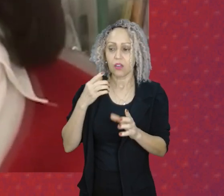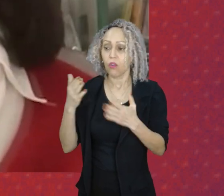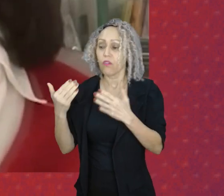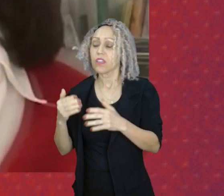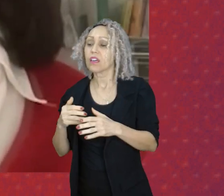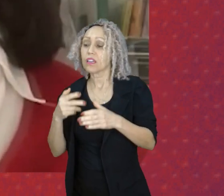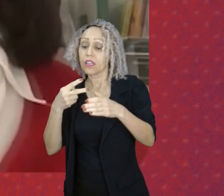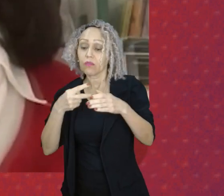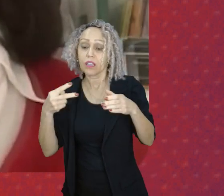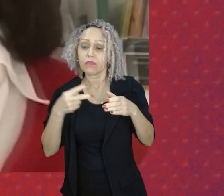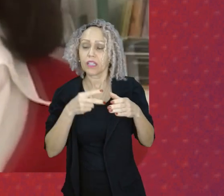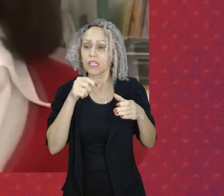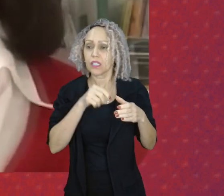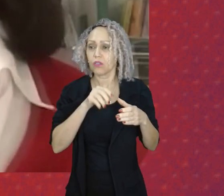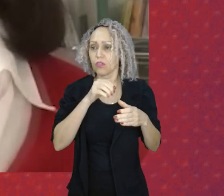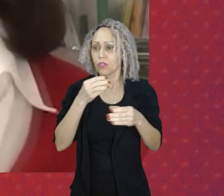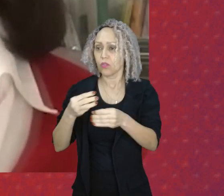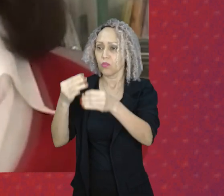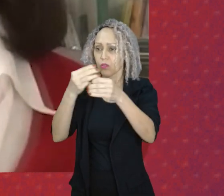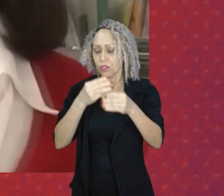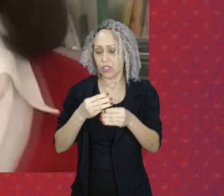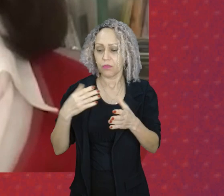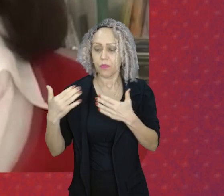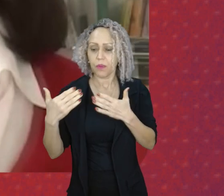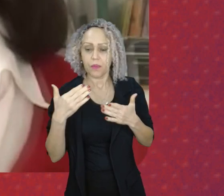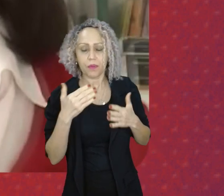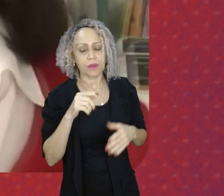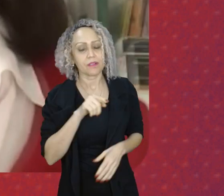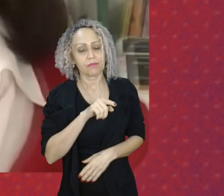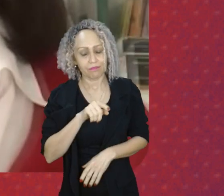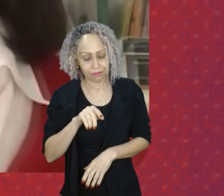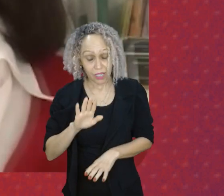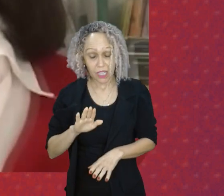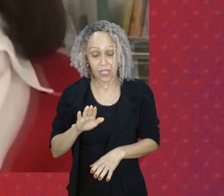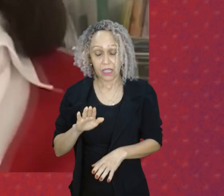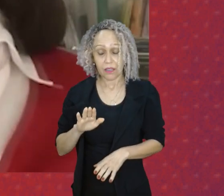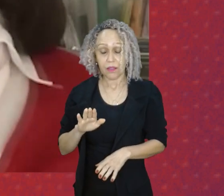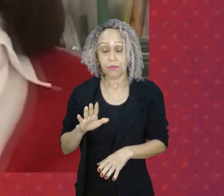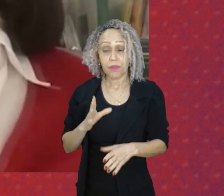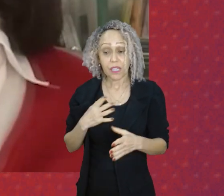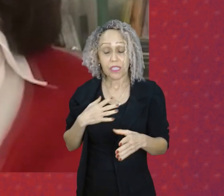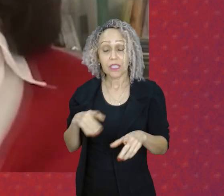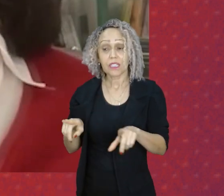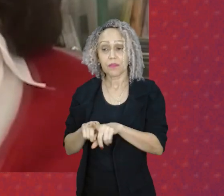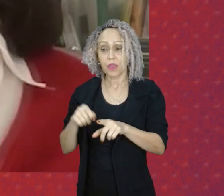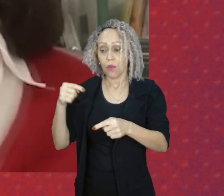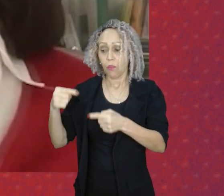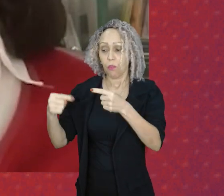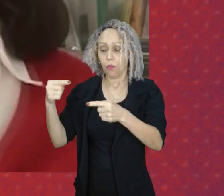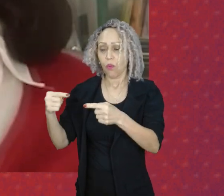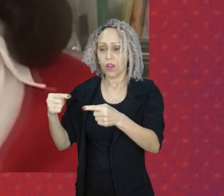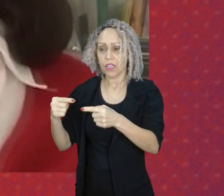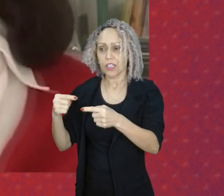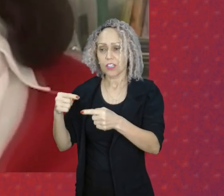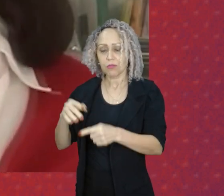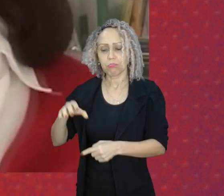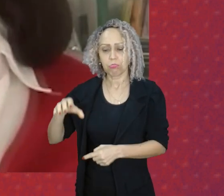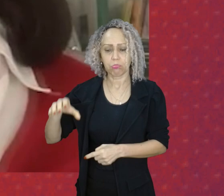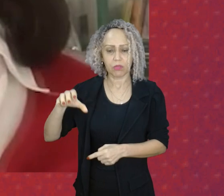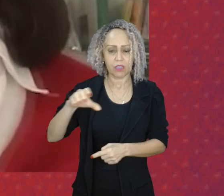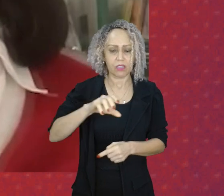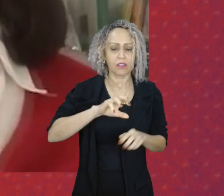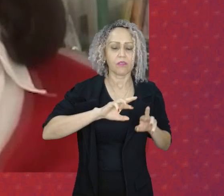as iniciativas políticas em muitos campos. Bom, então, acho que a primeira coisa